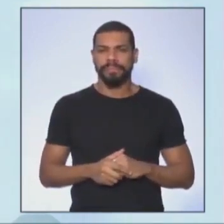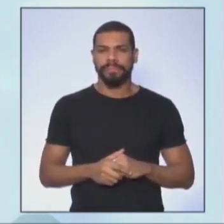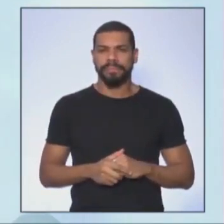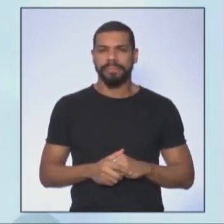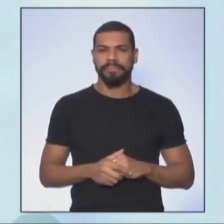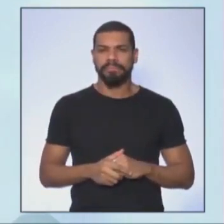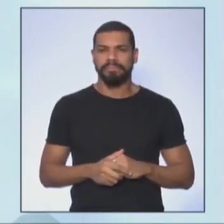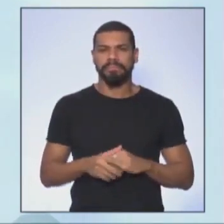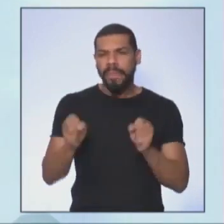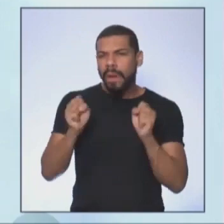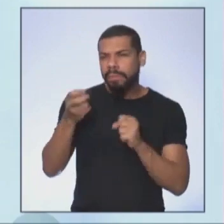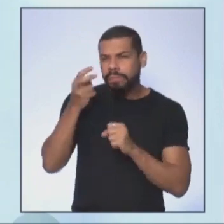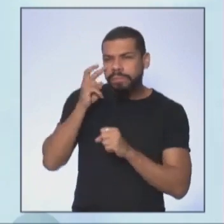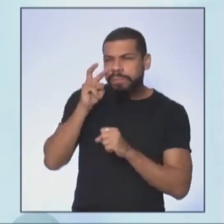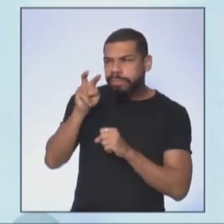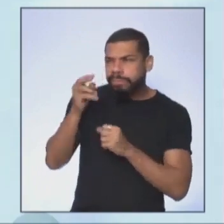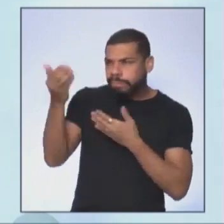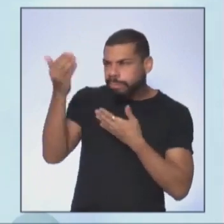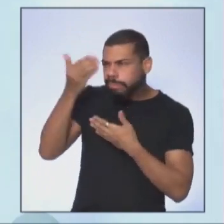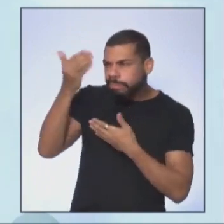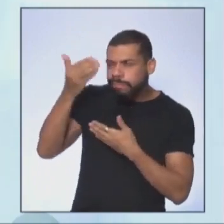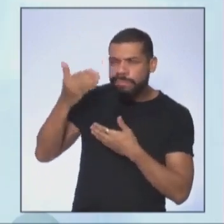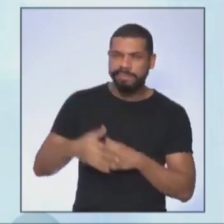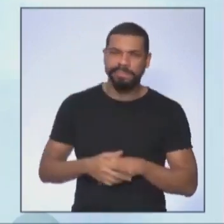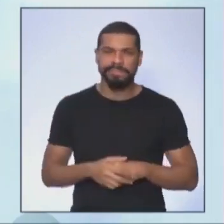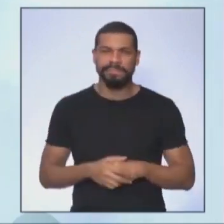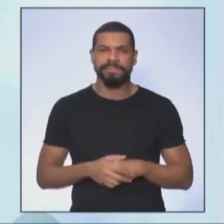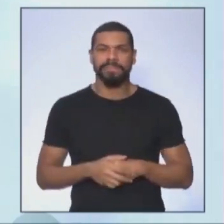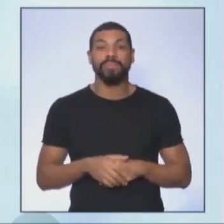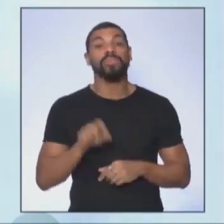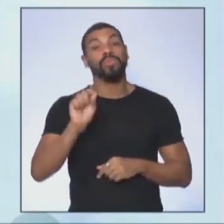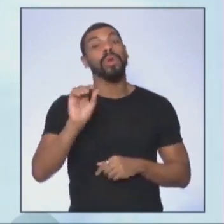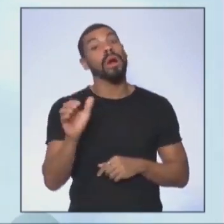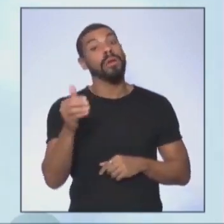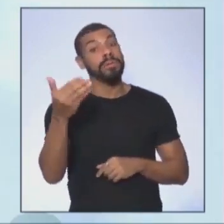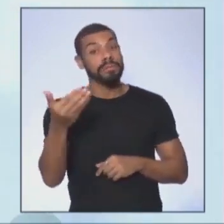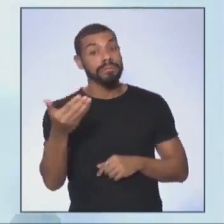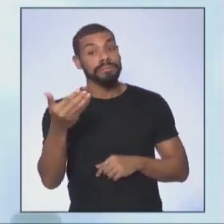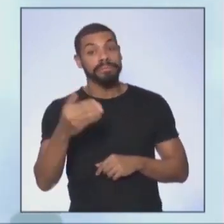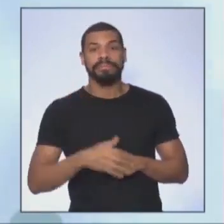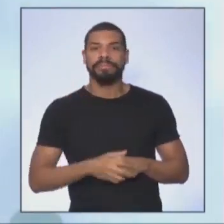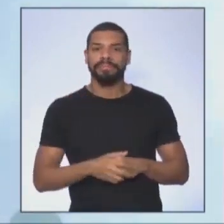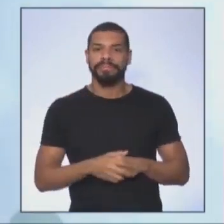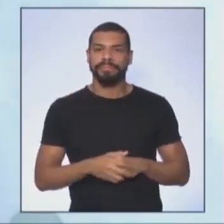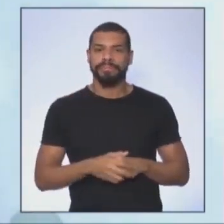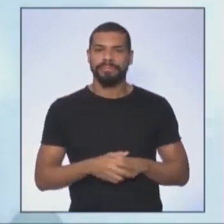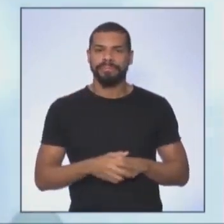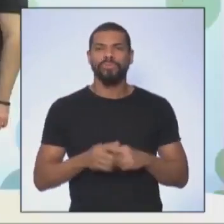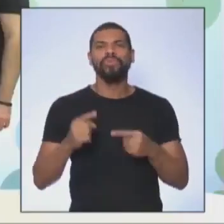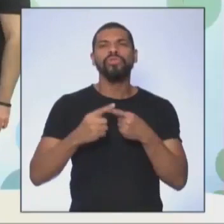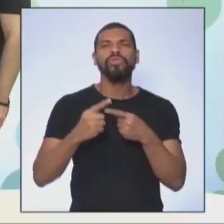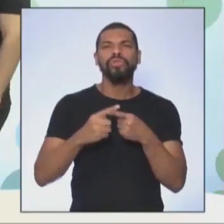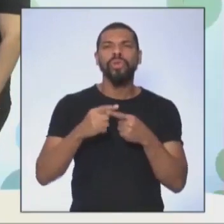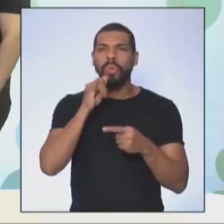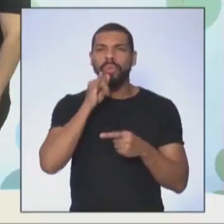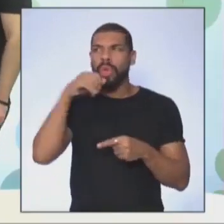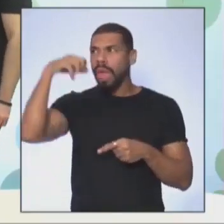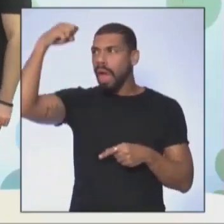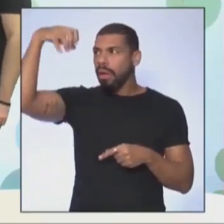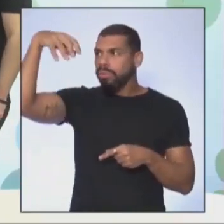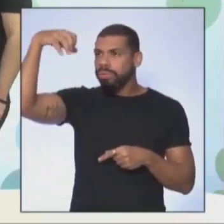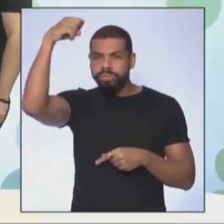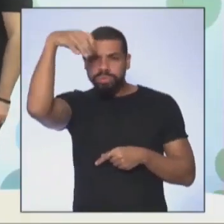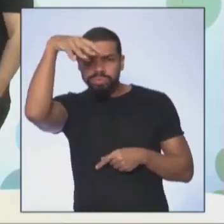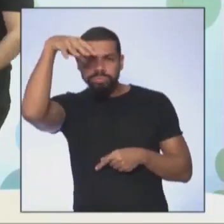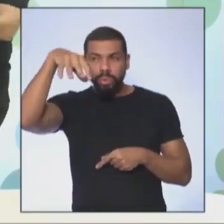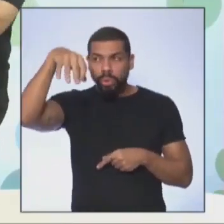Estão me vendo? Eu não vejo vocês. Esse é o fenômeno de polarização. A gente acabou polarizando as luzes que estão aqui nesse